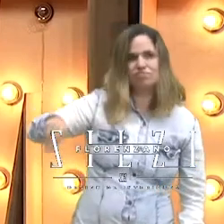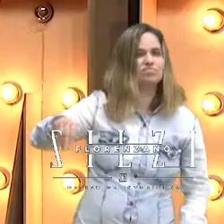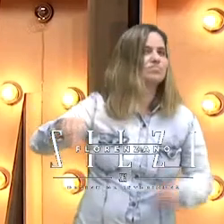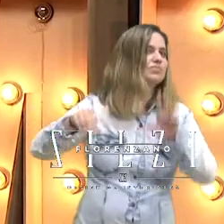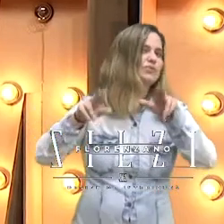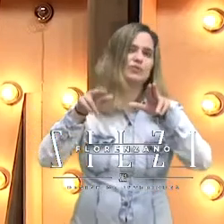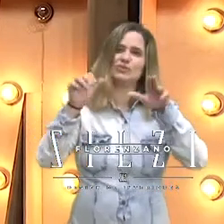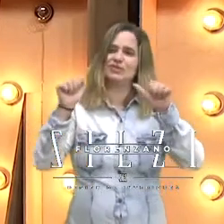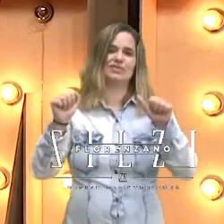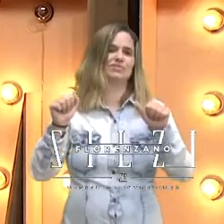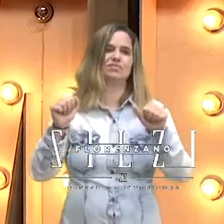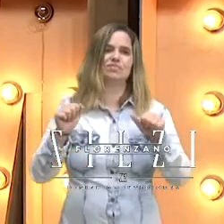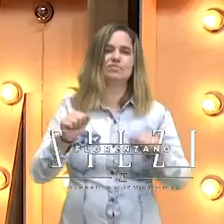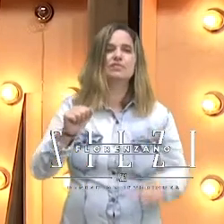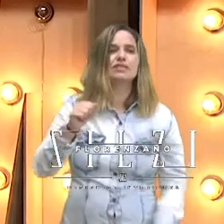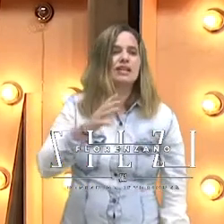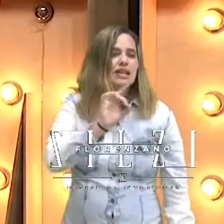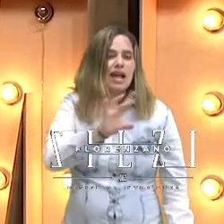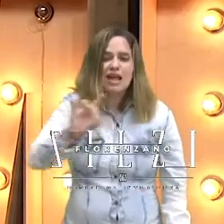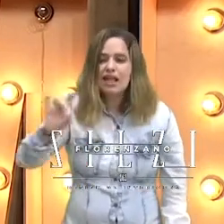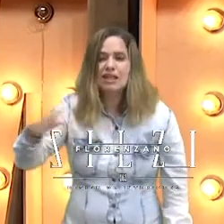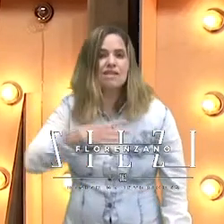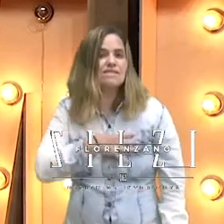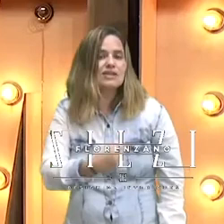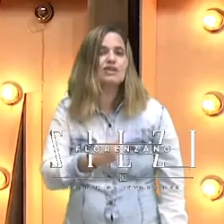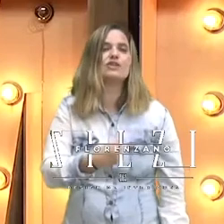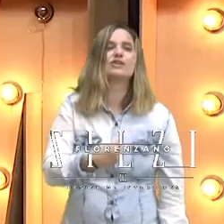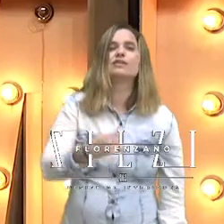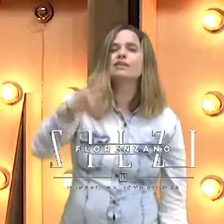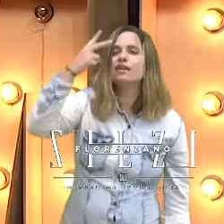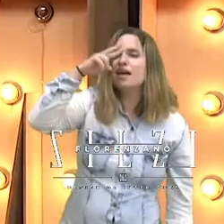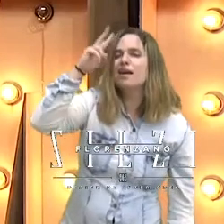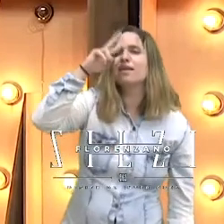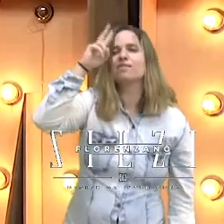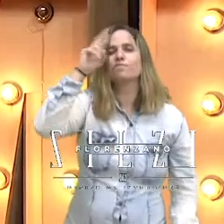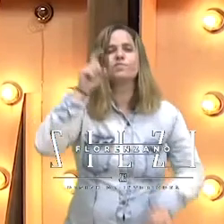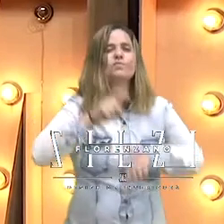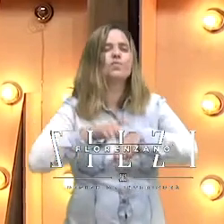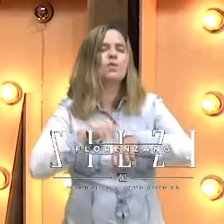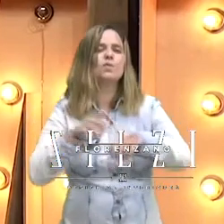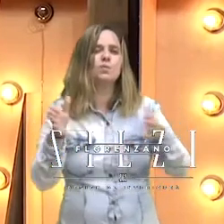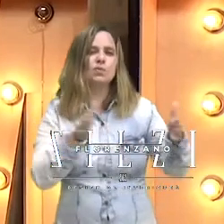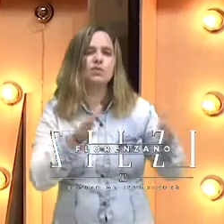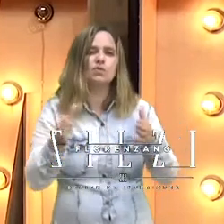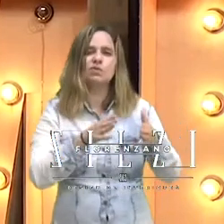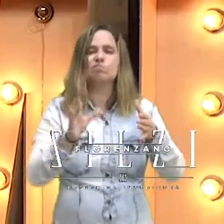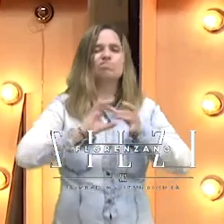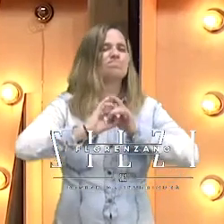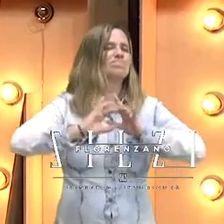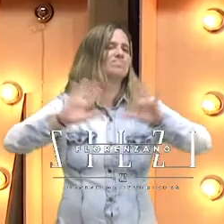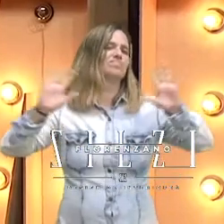Cada um vai usufruir e vai levar para a sua vida esses momentos como quiser, mas nunca poderão